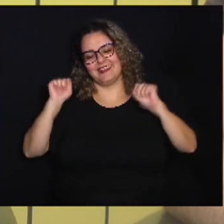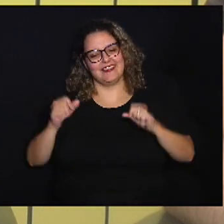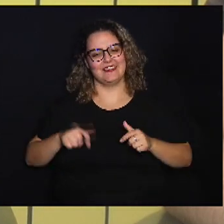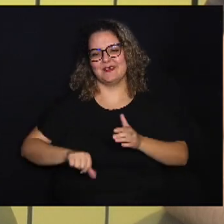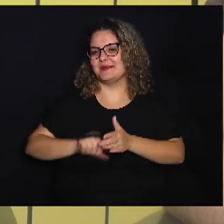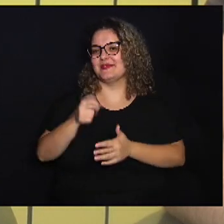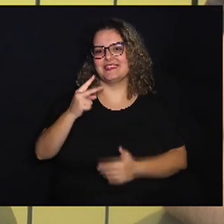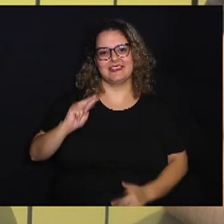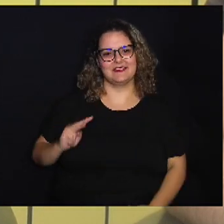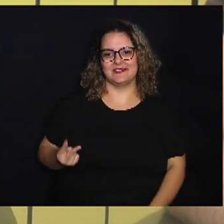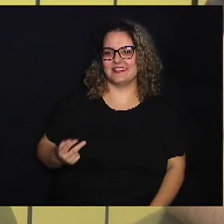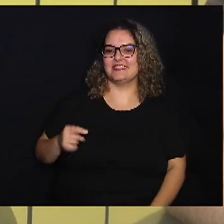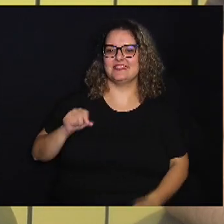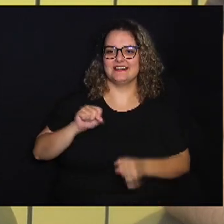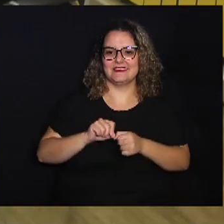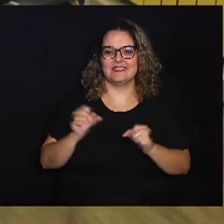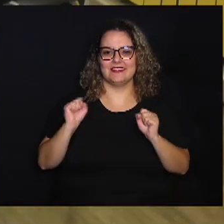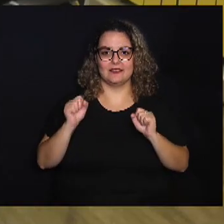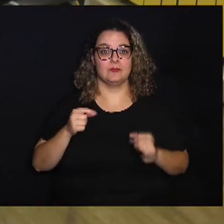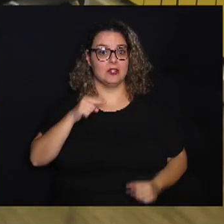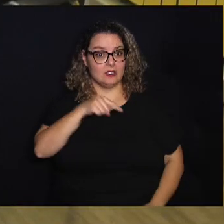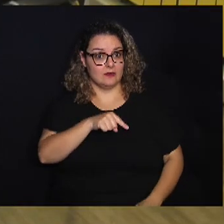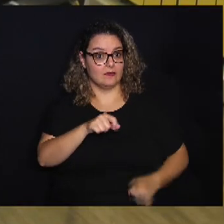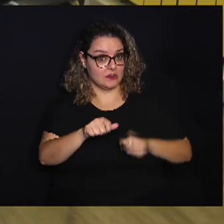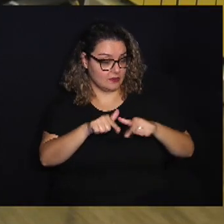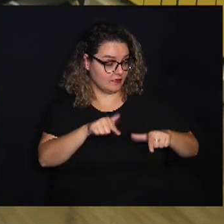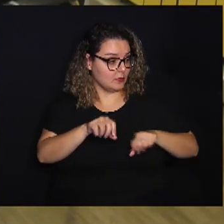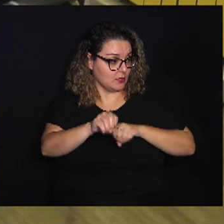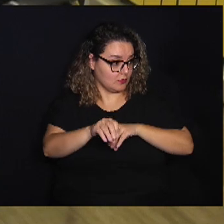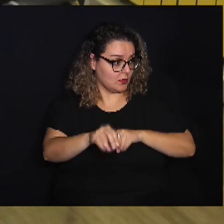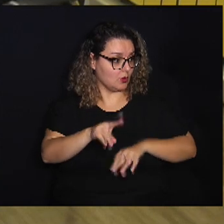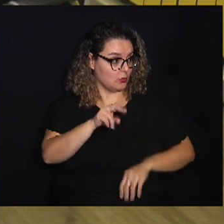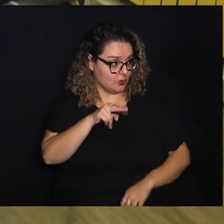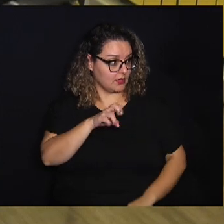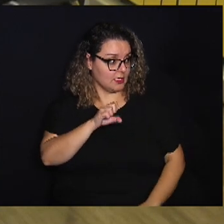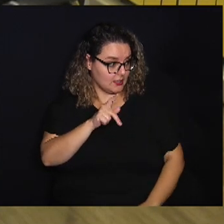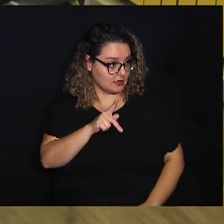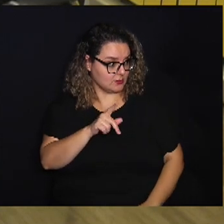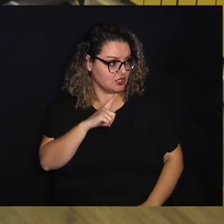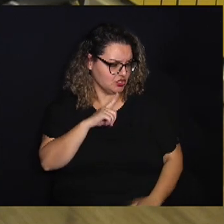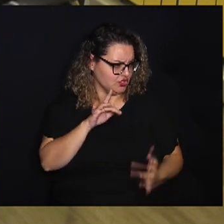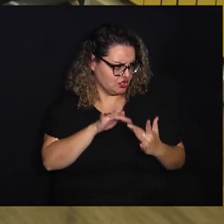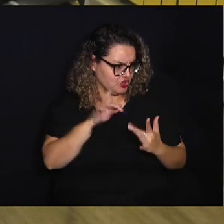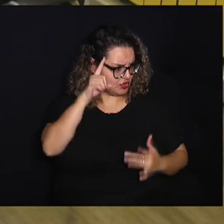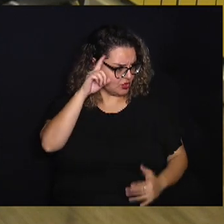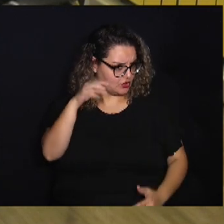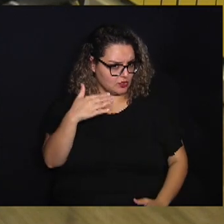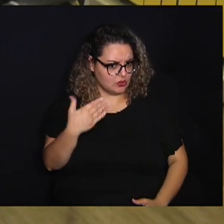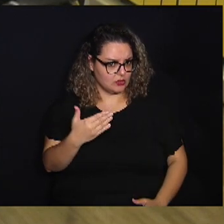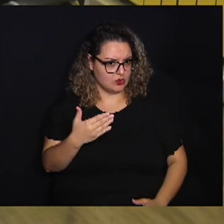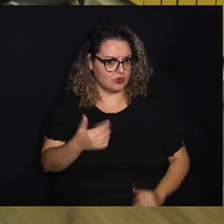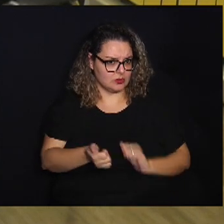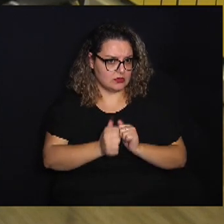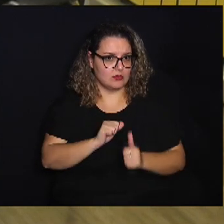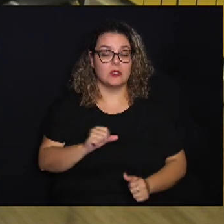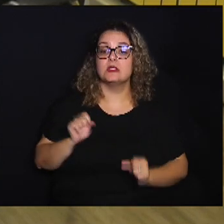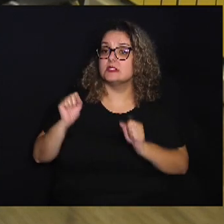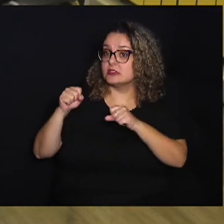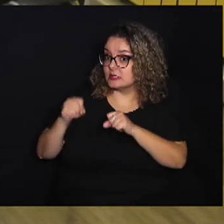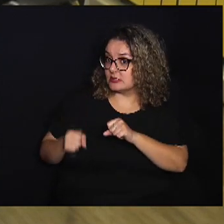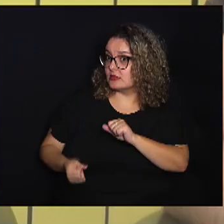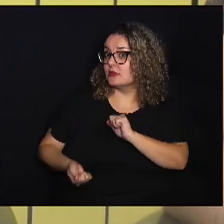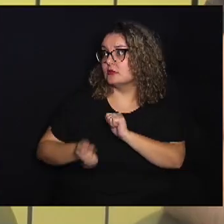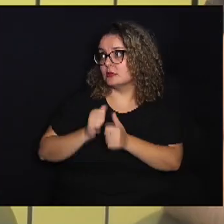então foi... E você que fez, você é formado em educação física na Unesp, aí teve, tinha esse contato diariamente com o esporte também, né? É, o esporte ainda